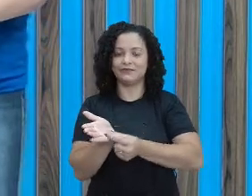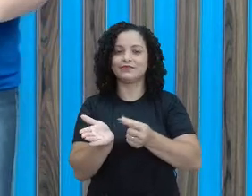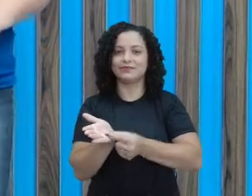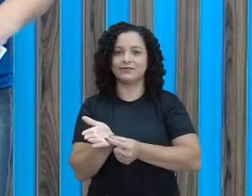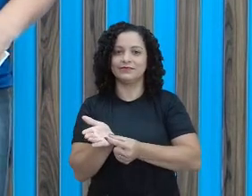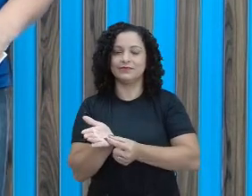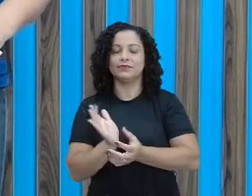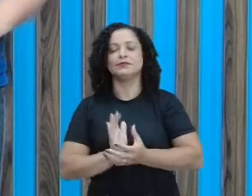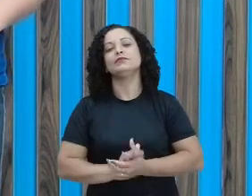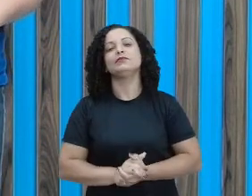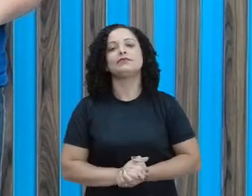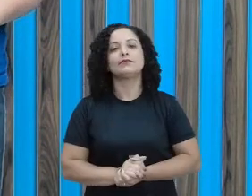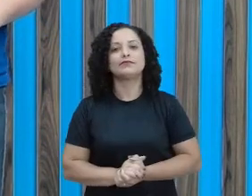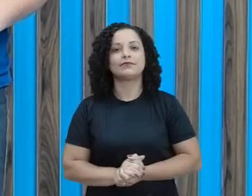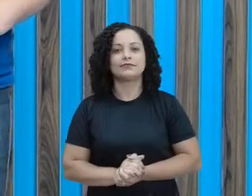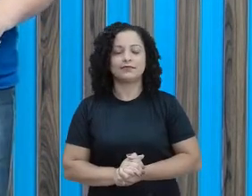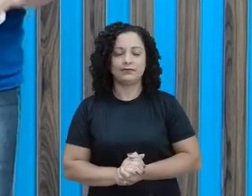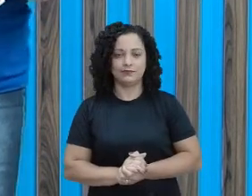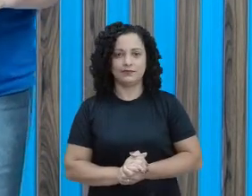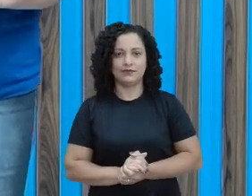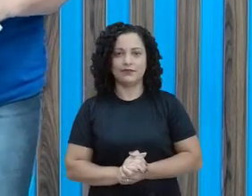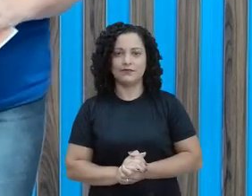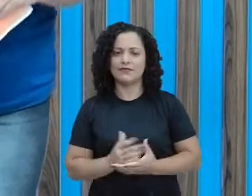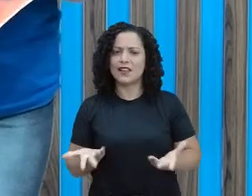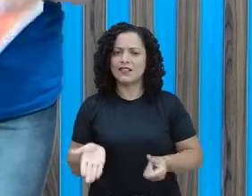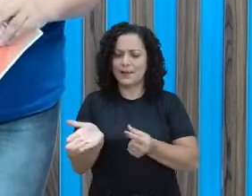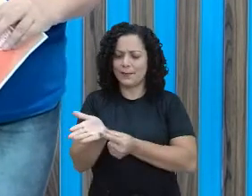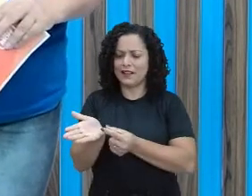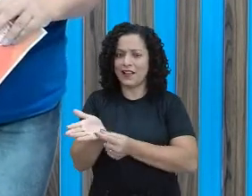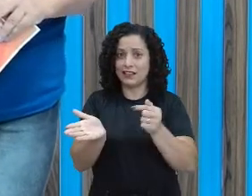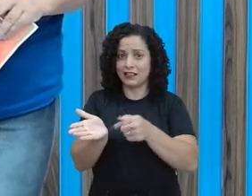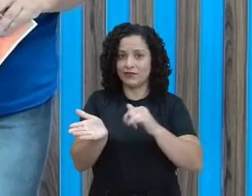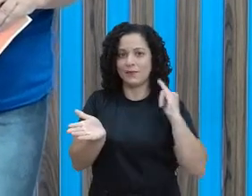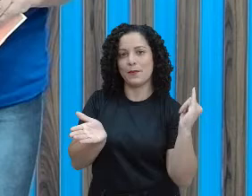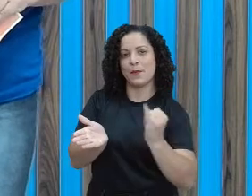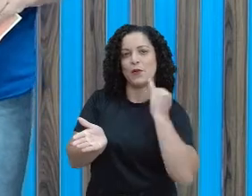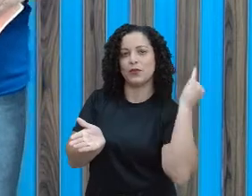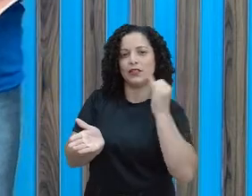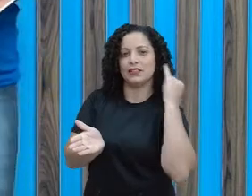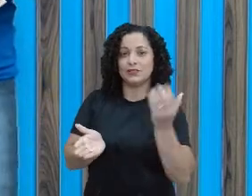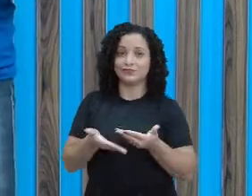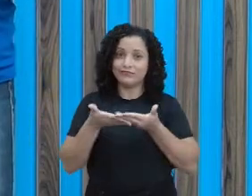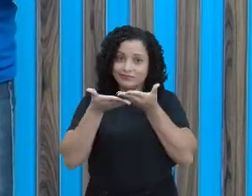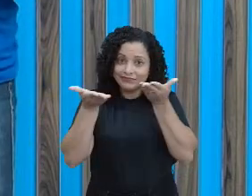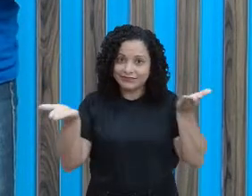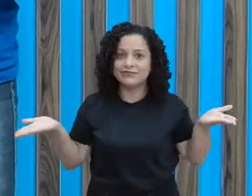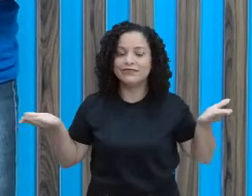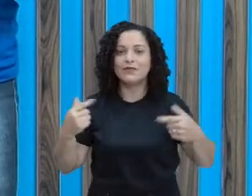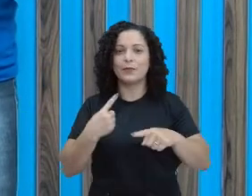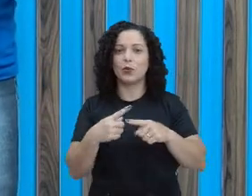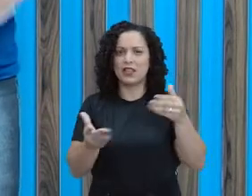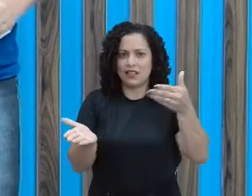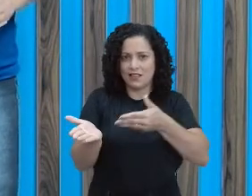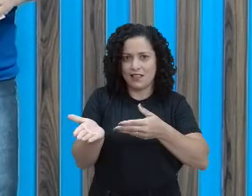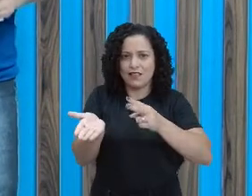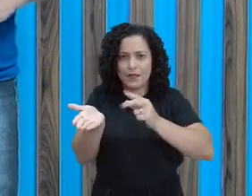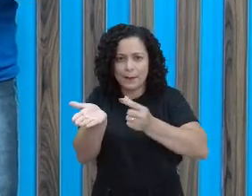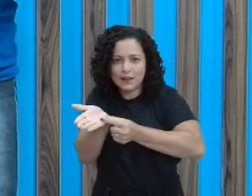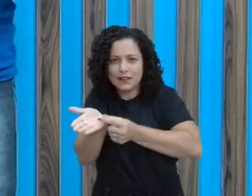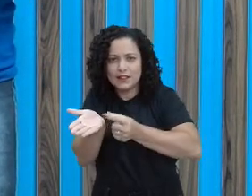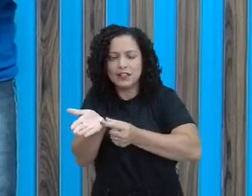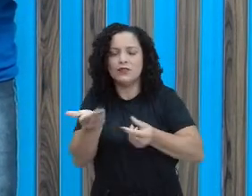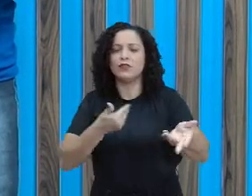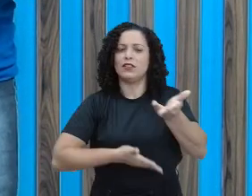vocês baixem o aplicativo, ok? Esse aplicativo ele é muito importante para a gente, porque é a partir dele que nós vamos conversar,